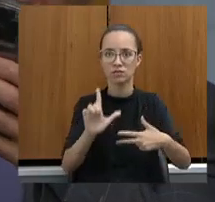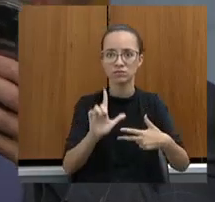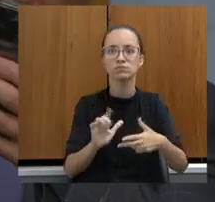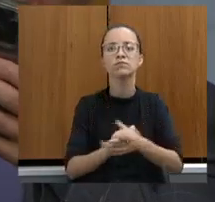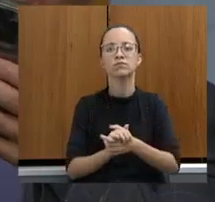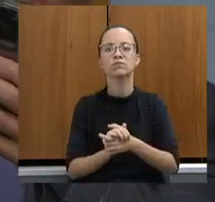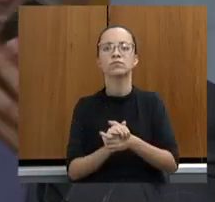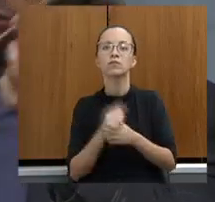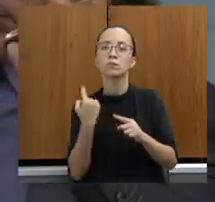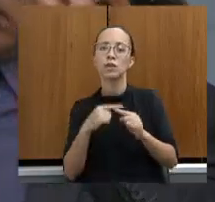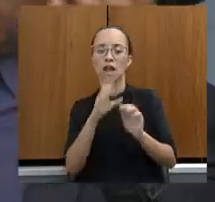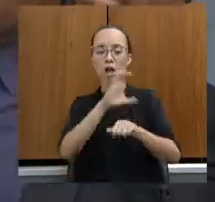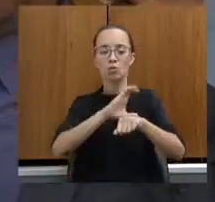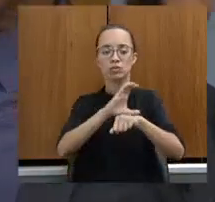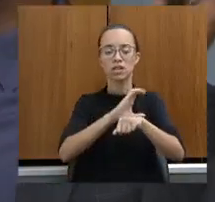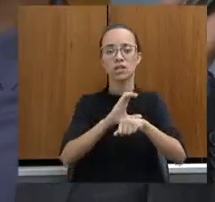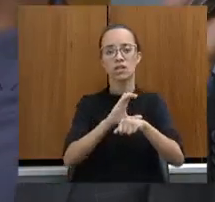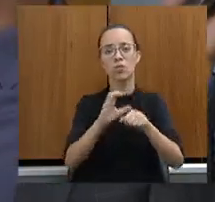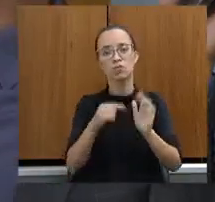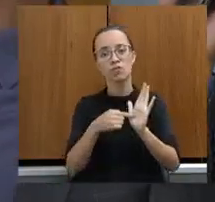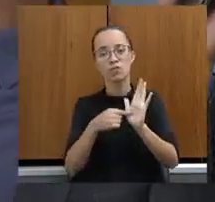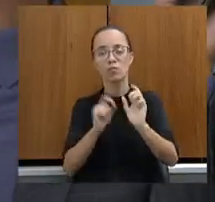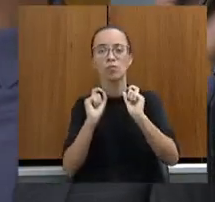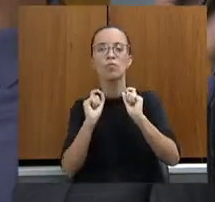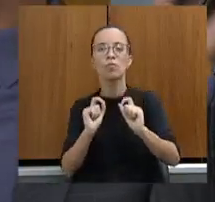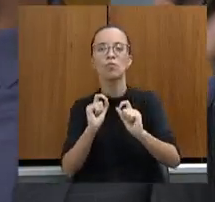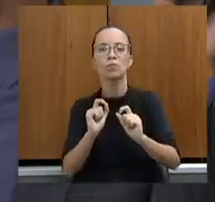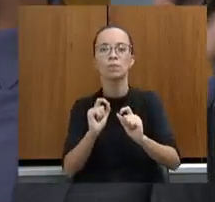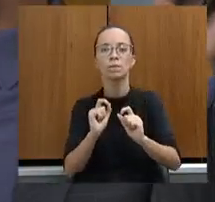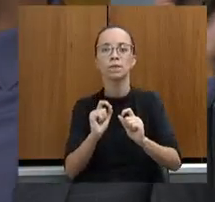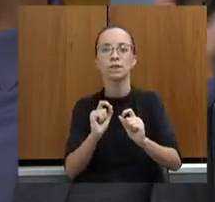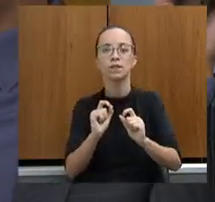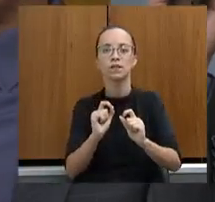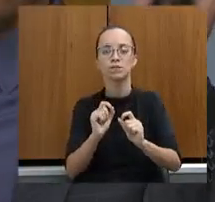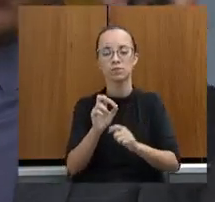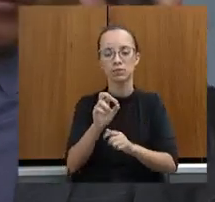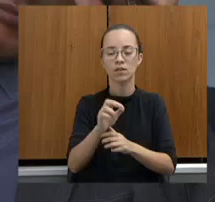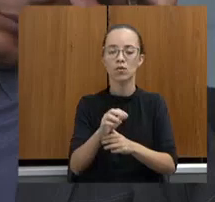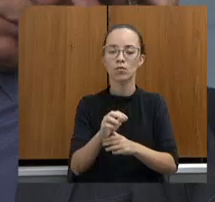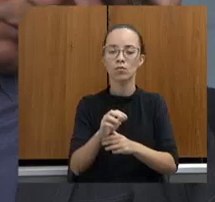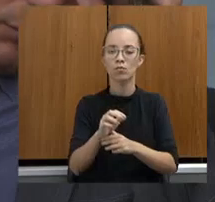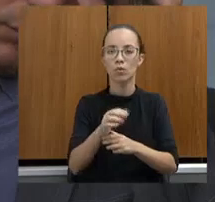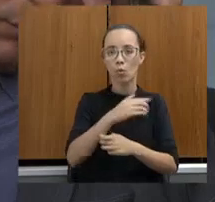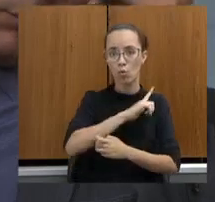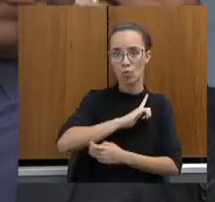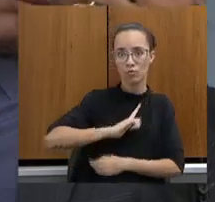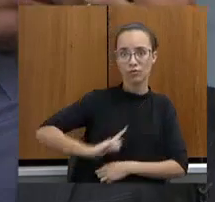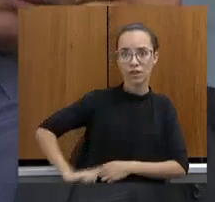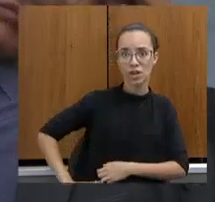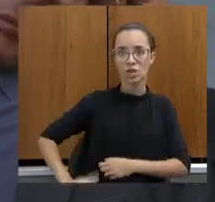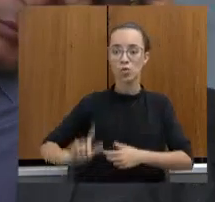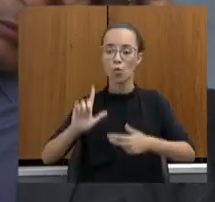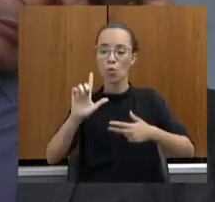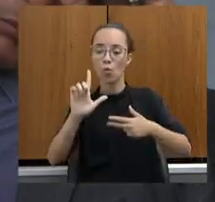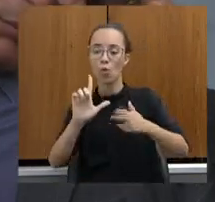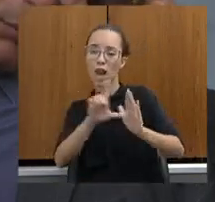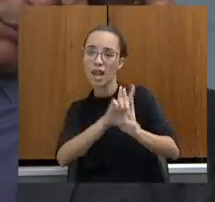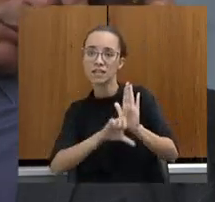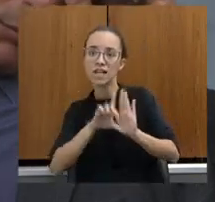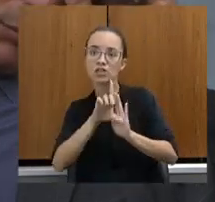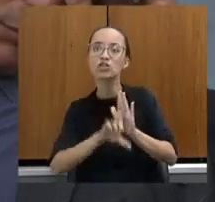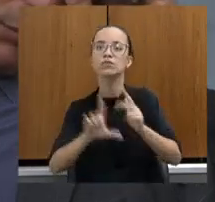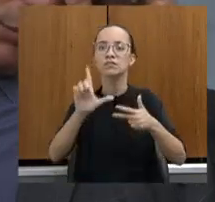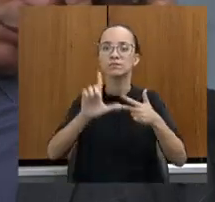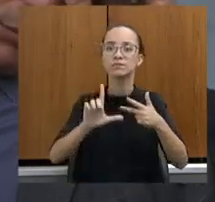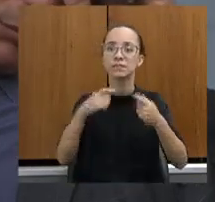porque a própria construção define que os regimes governo e legislativo eles devam ser harmônico mas são